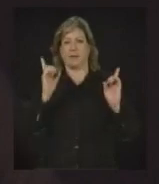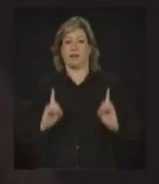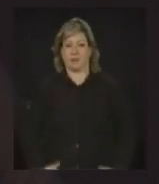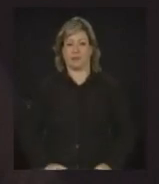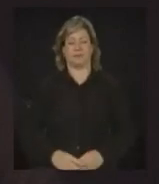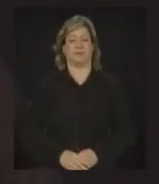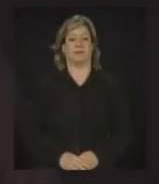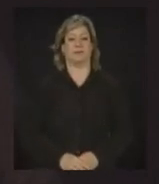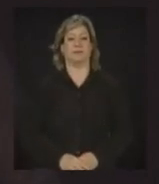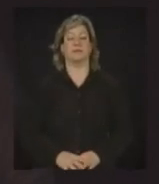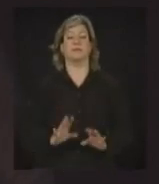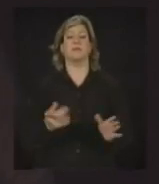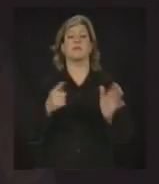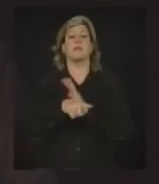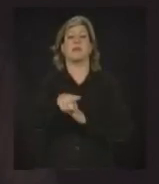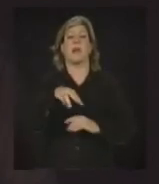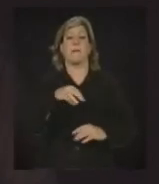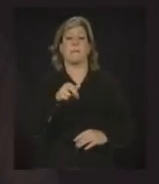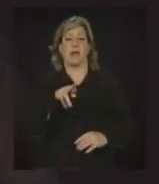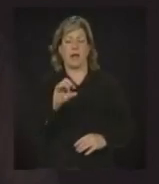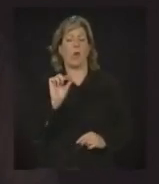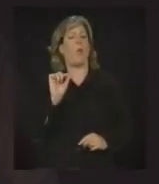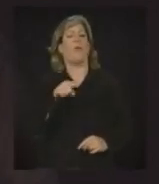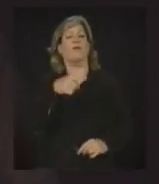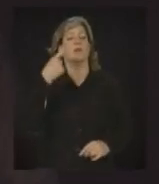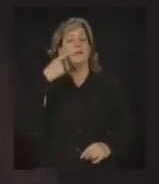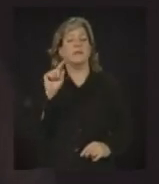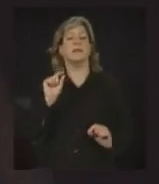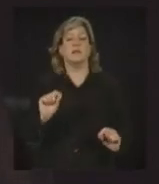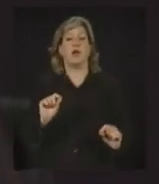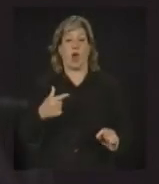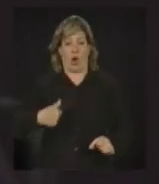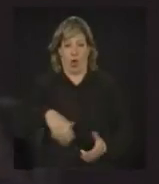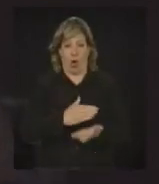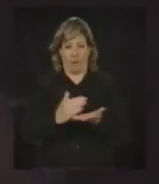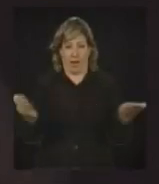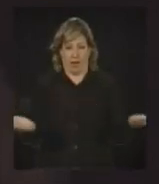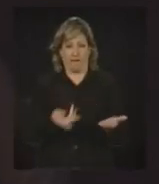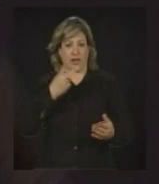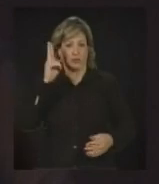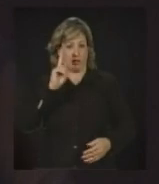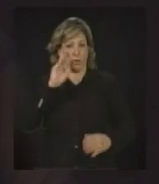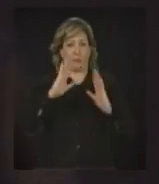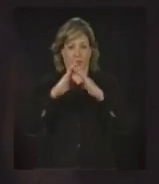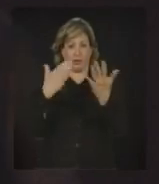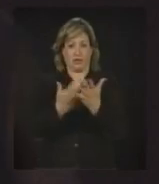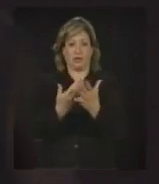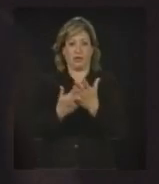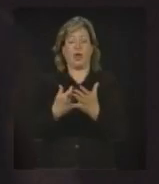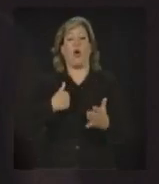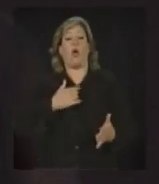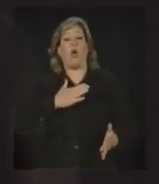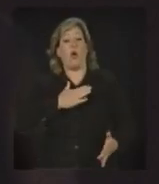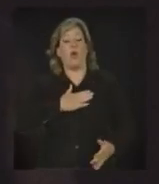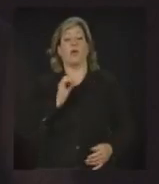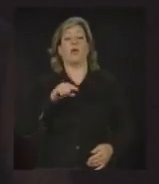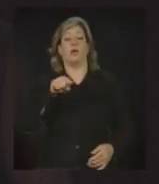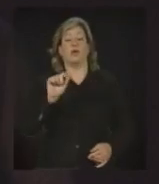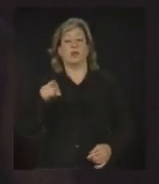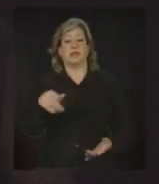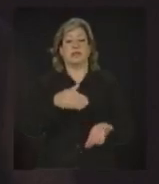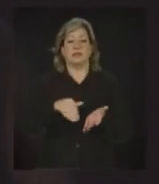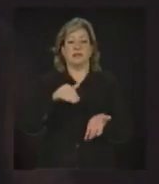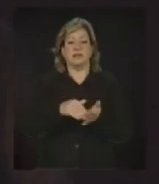você observa, já que a gente está falando, começou a falar agora de escolas, né, gostaria que, até que depois o